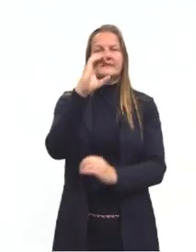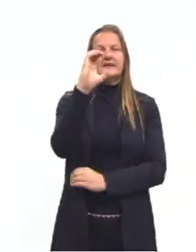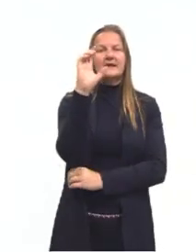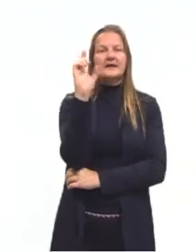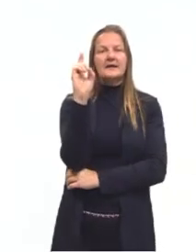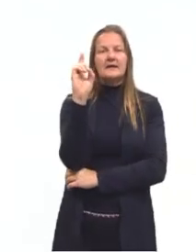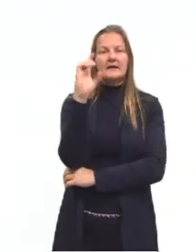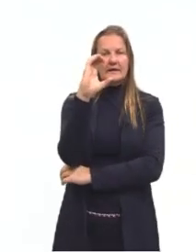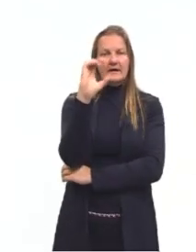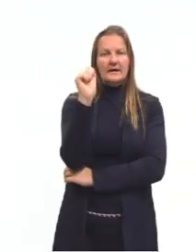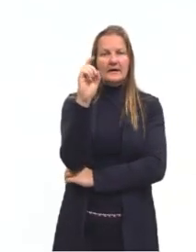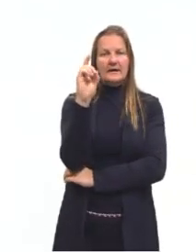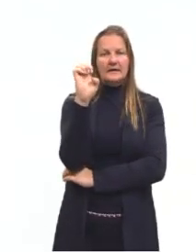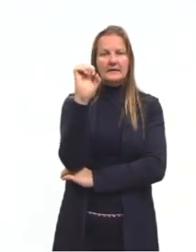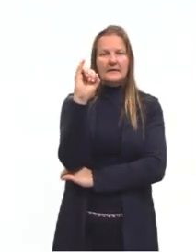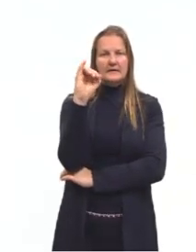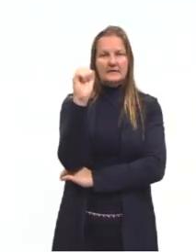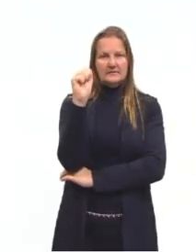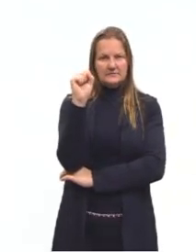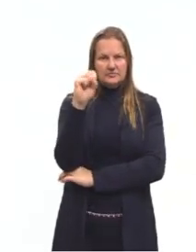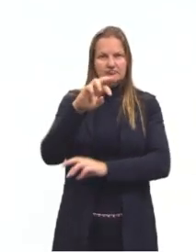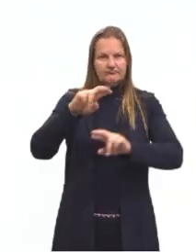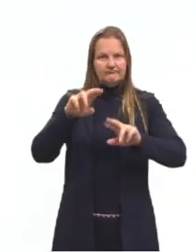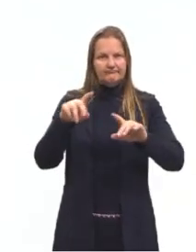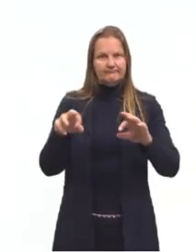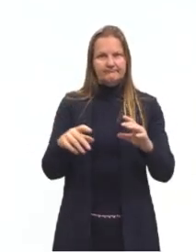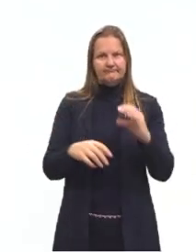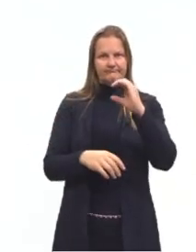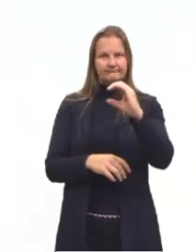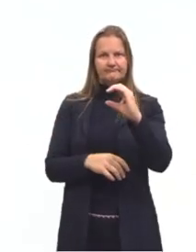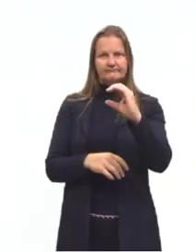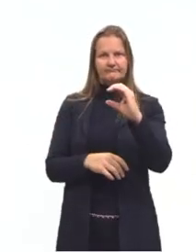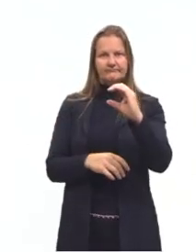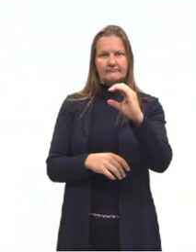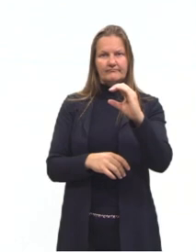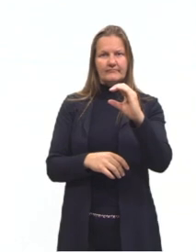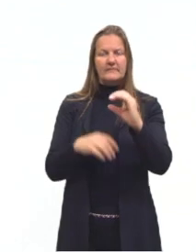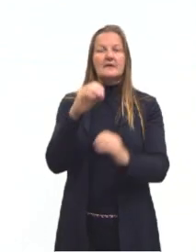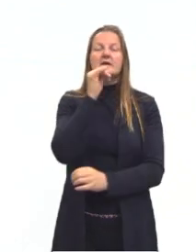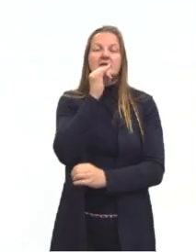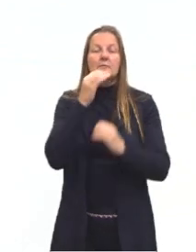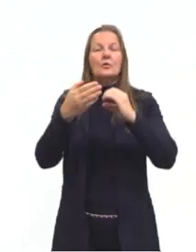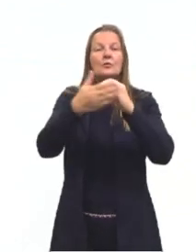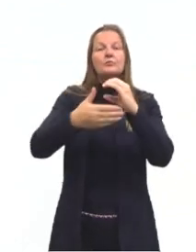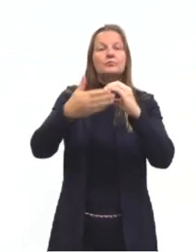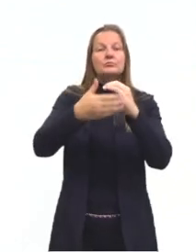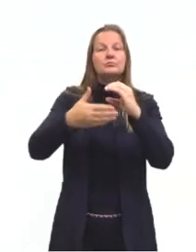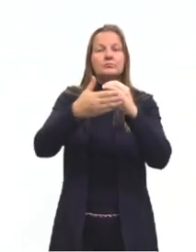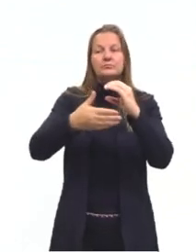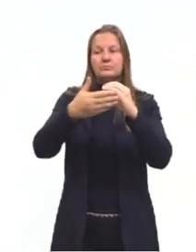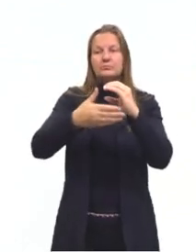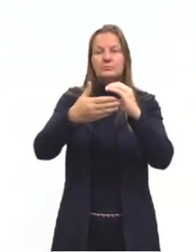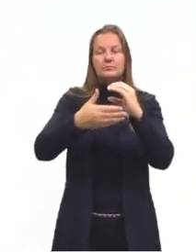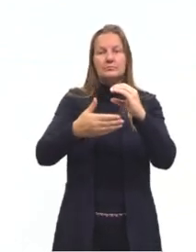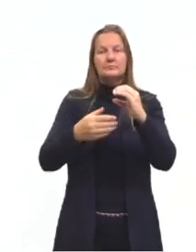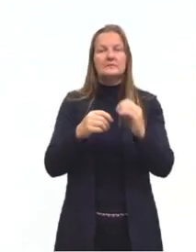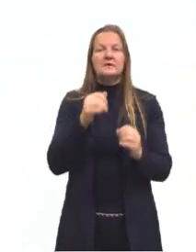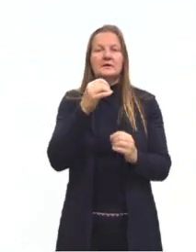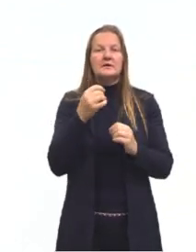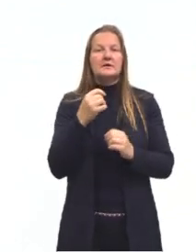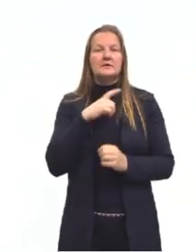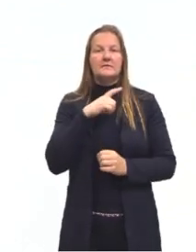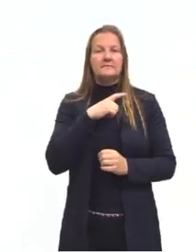um é né Falando de bioquímica é uma molécula de uma cadeia carbônica muito grande já temos as a